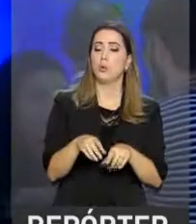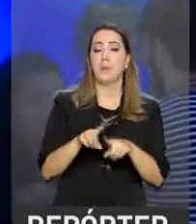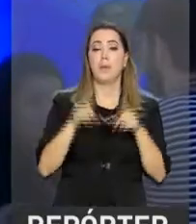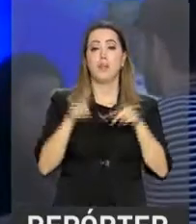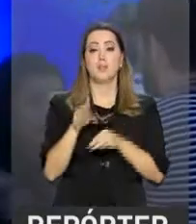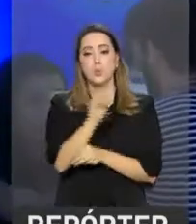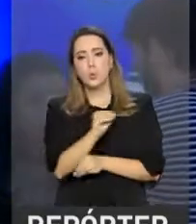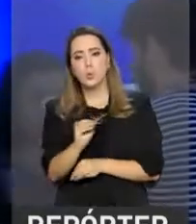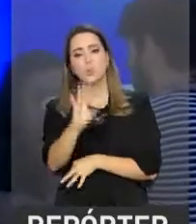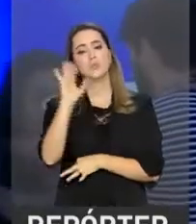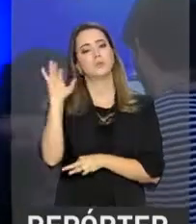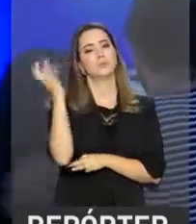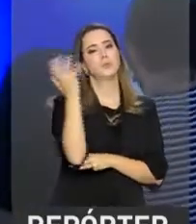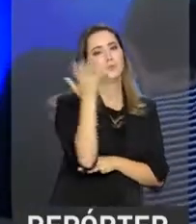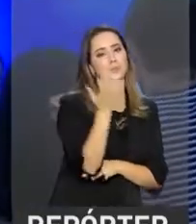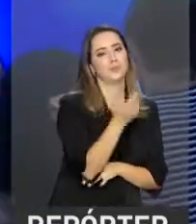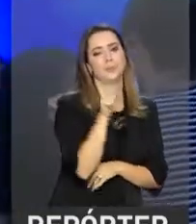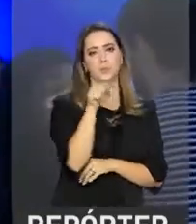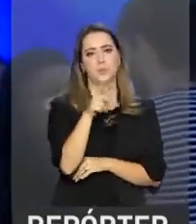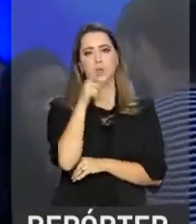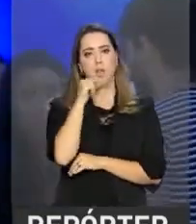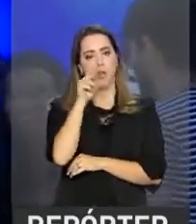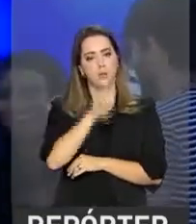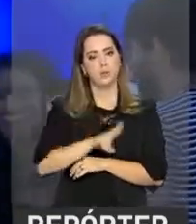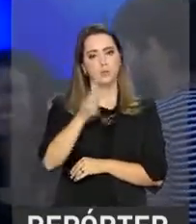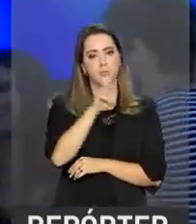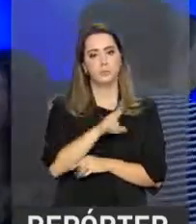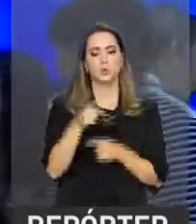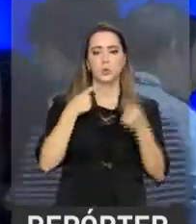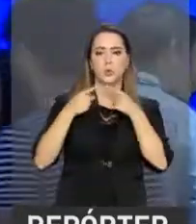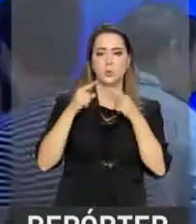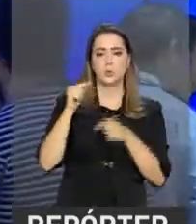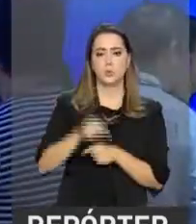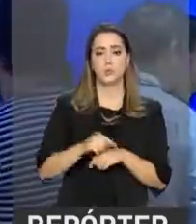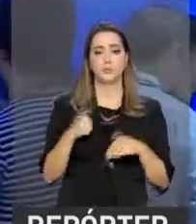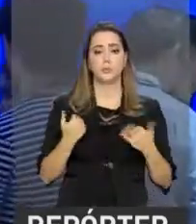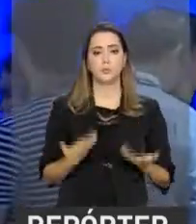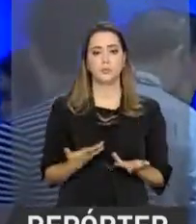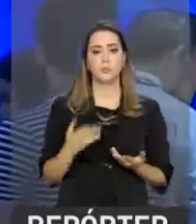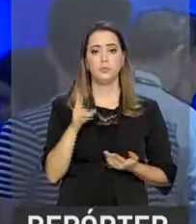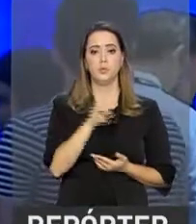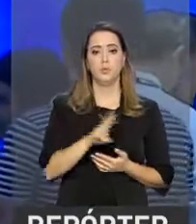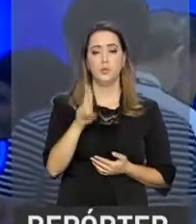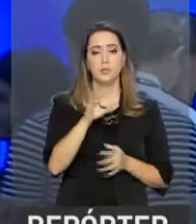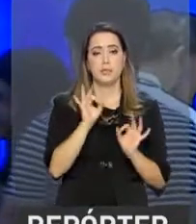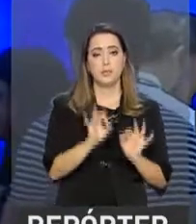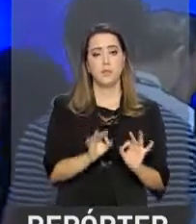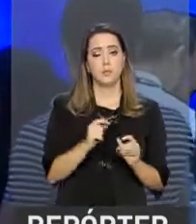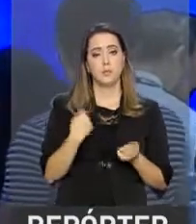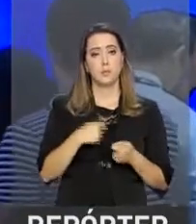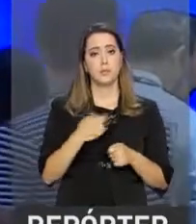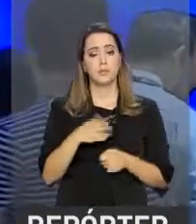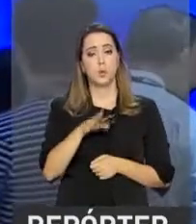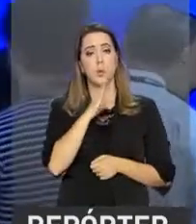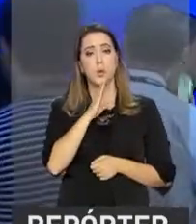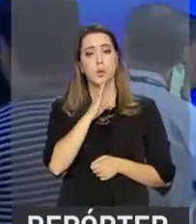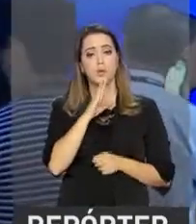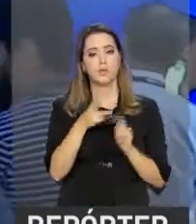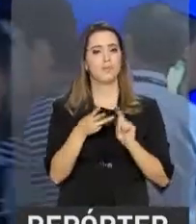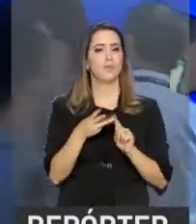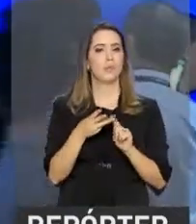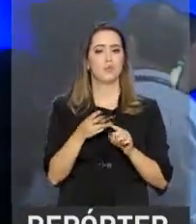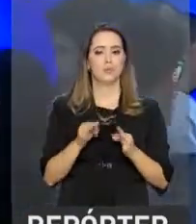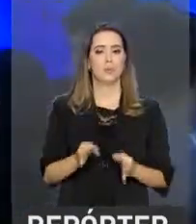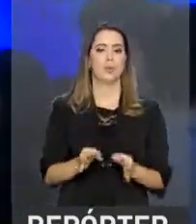naturais, a biodiversidade, o recurso água que está sendo discutido aqui. E para fazermos isso bem, nós precisamos de conhecimento e